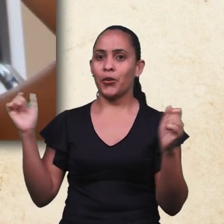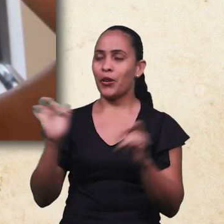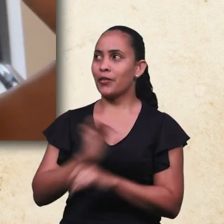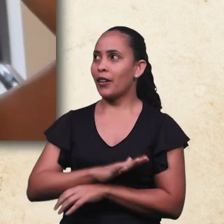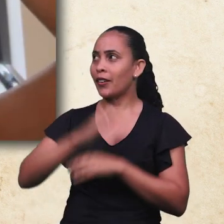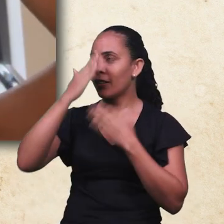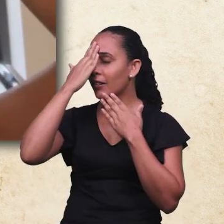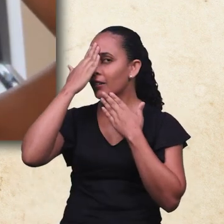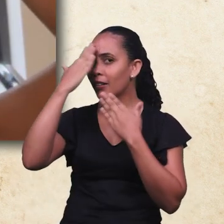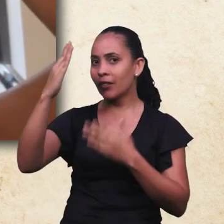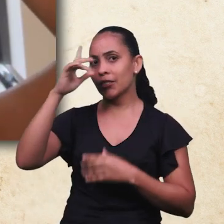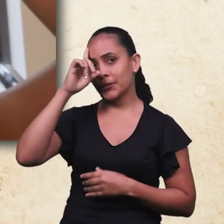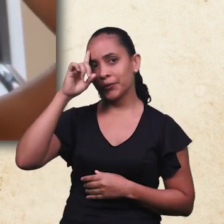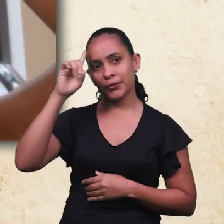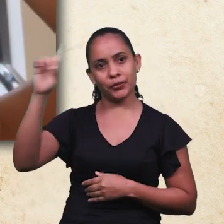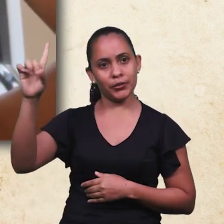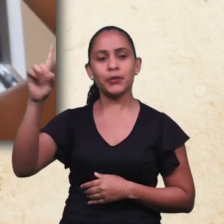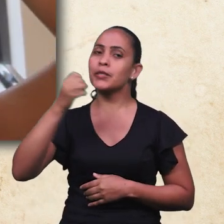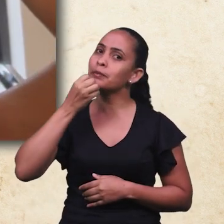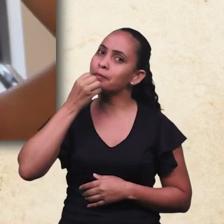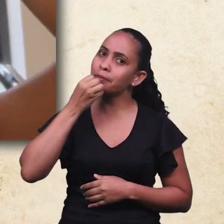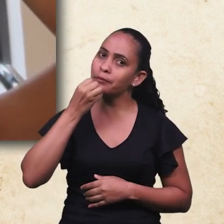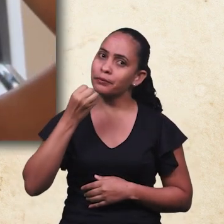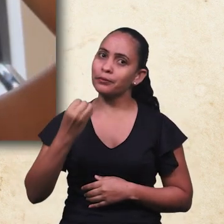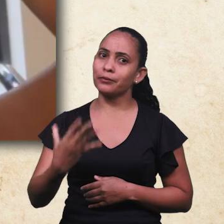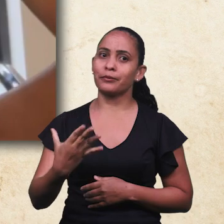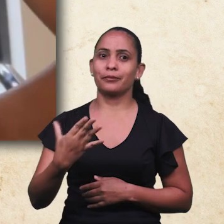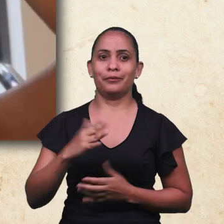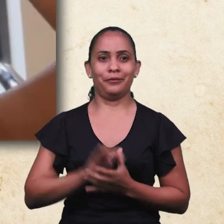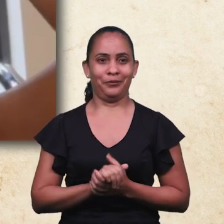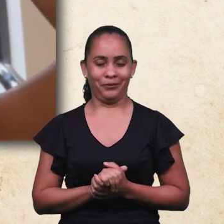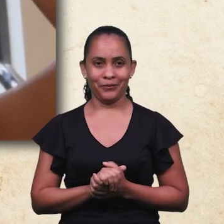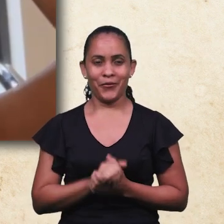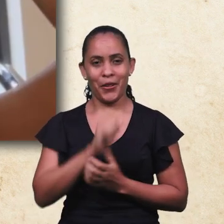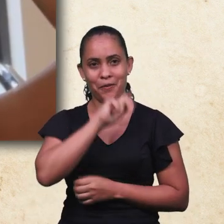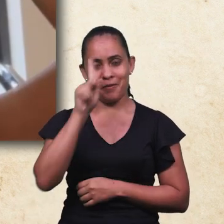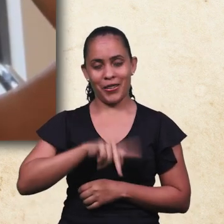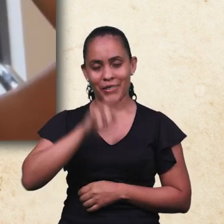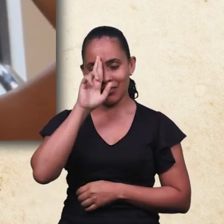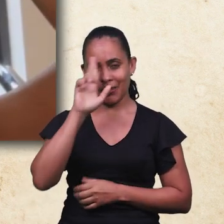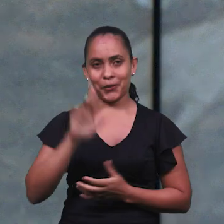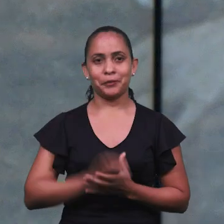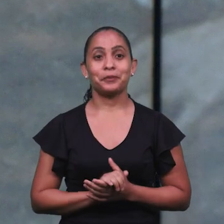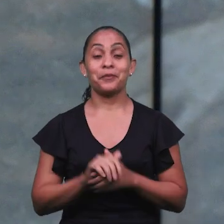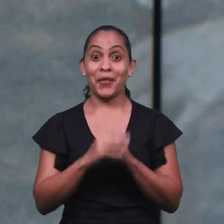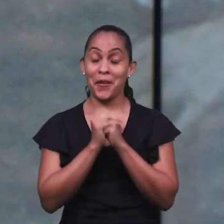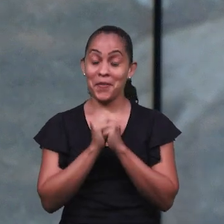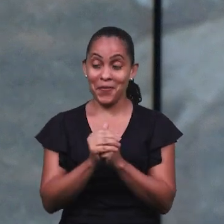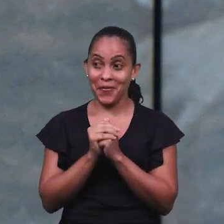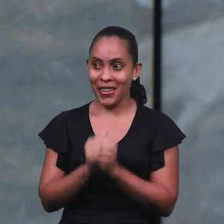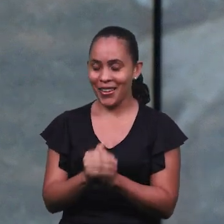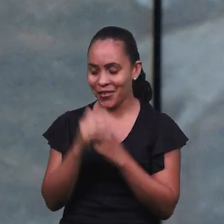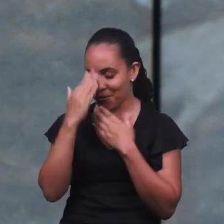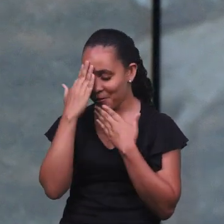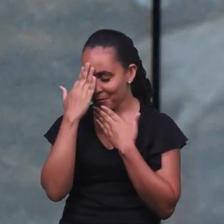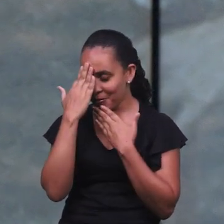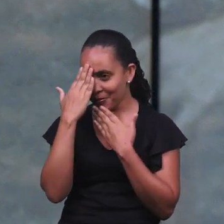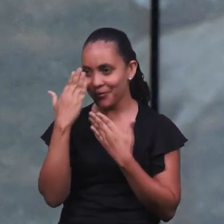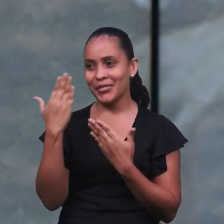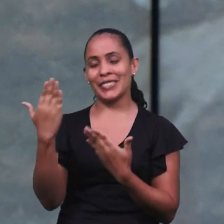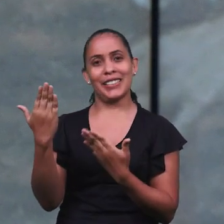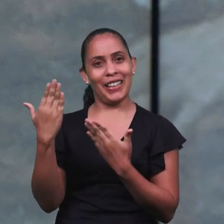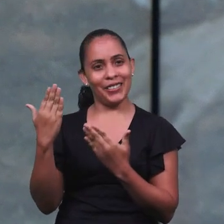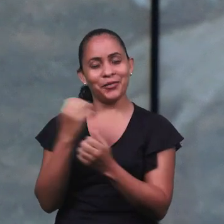glorificar e agradecer esse Deus que é bom o tempo todo. Pai do Senhor. Amém, Esther. Obrigado por